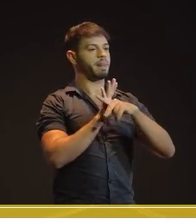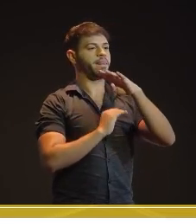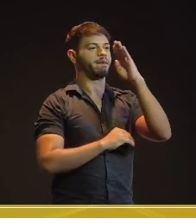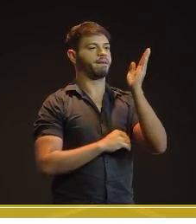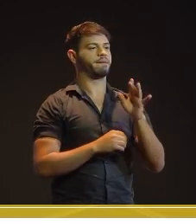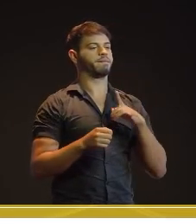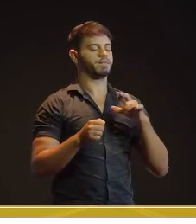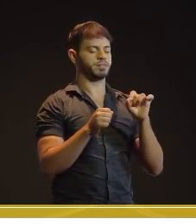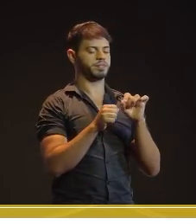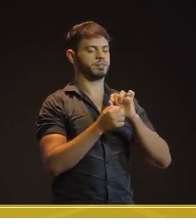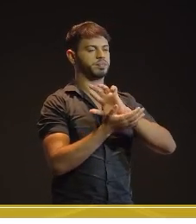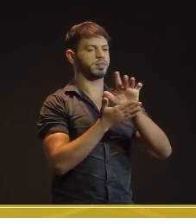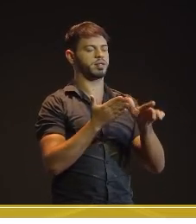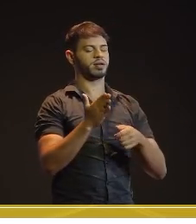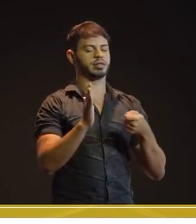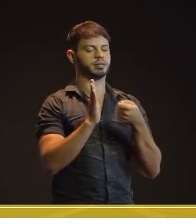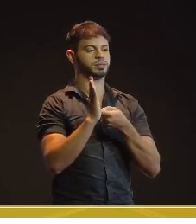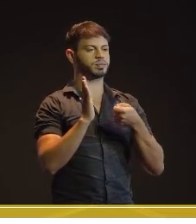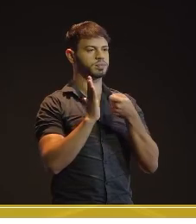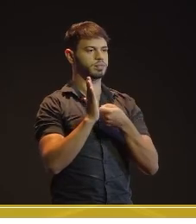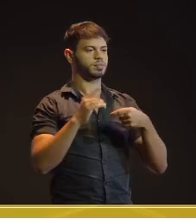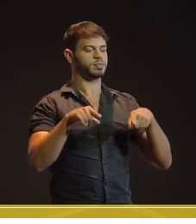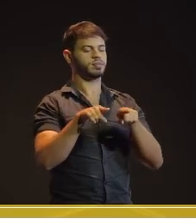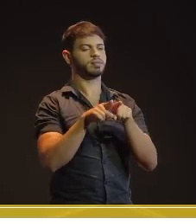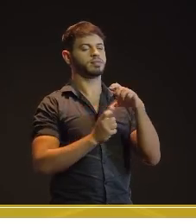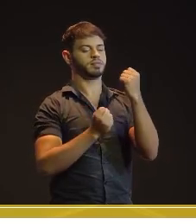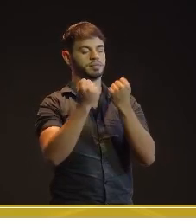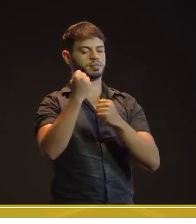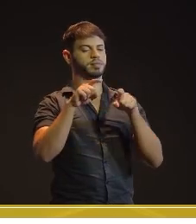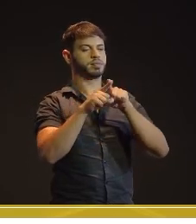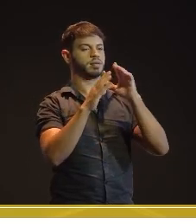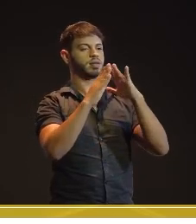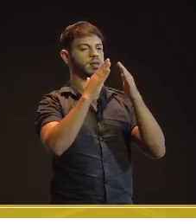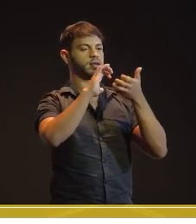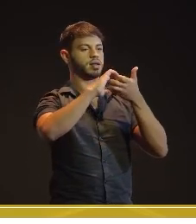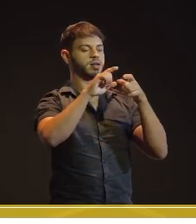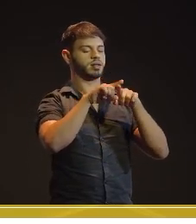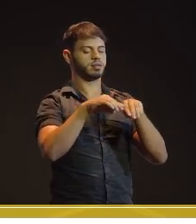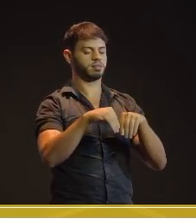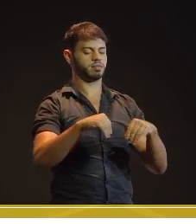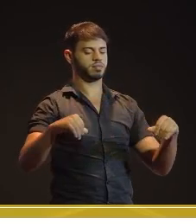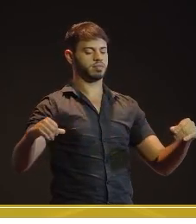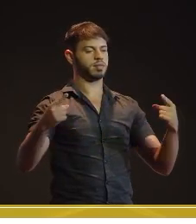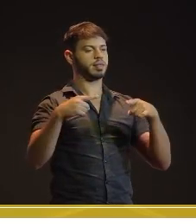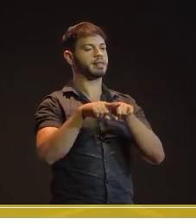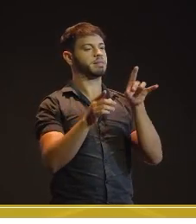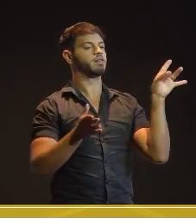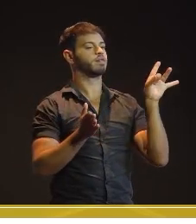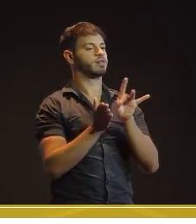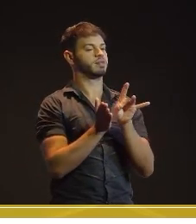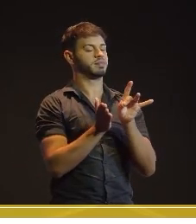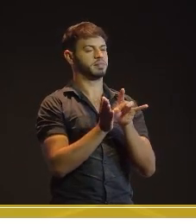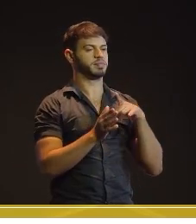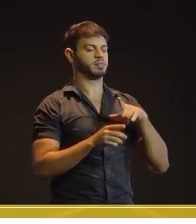várias diligências e inspeções de usinas, tanto em telhado quanto em solo, e realmente se consolidam os desafios e os